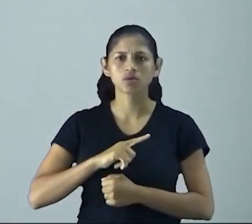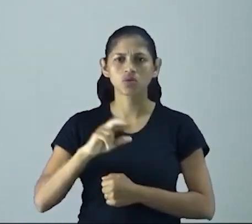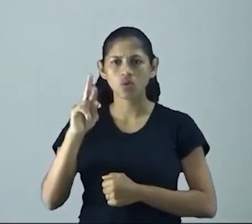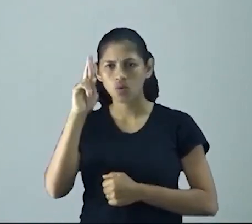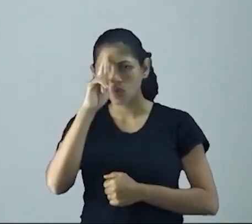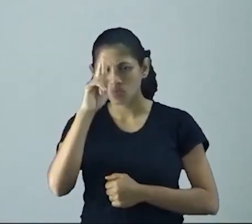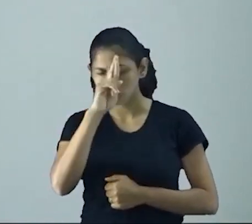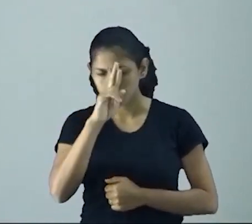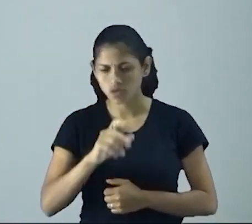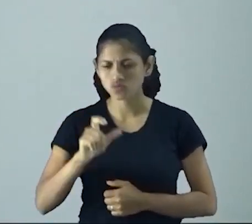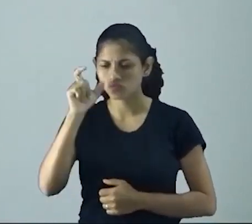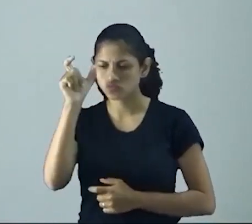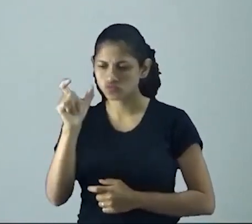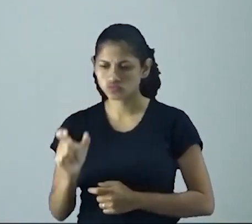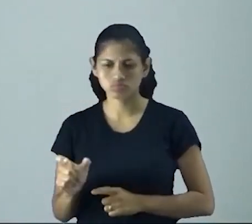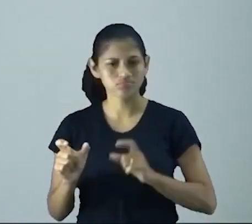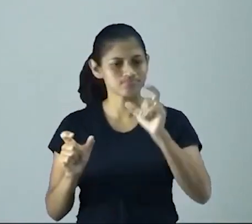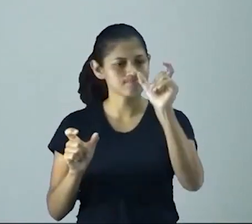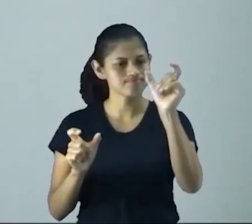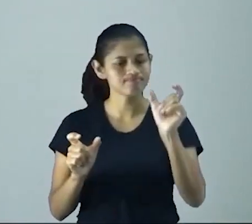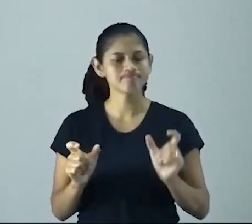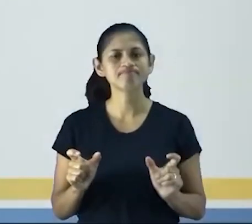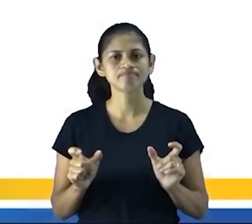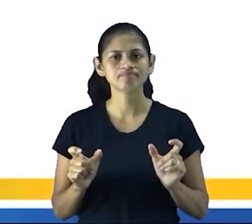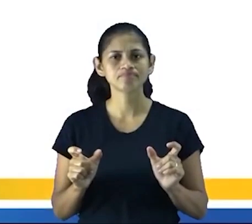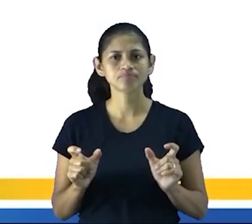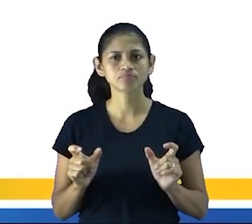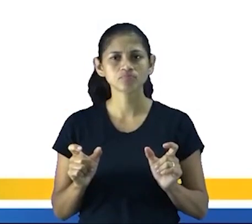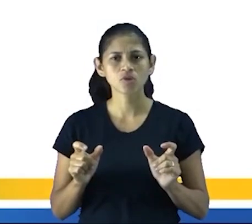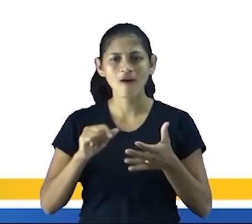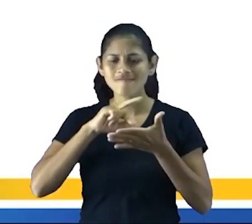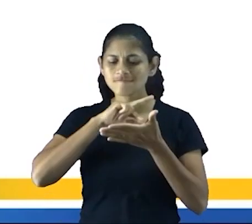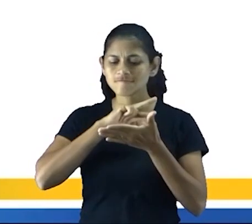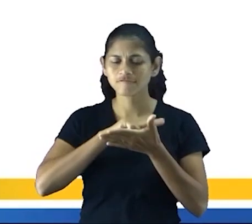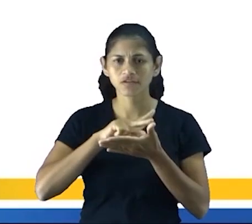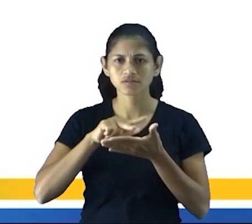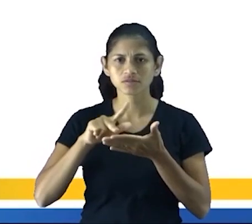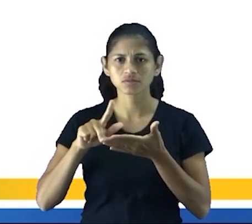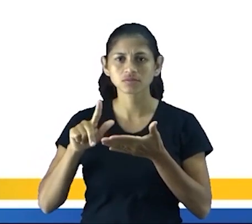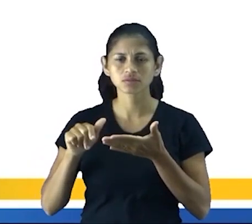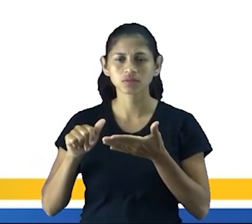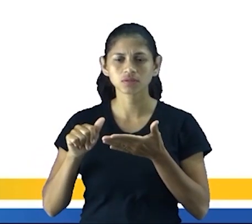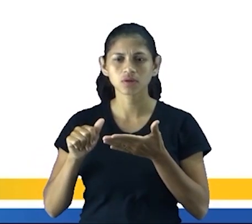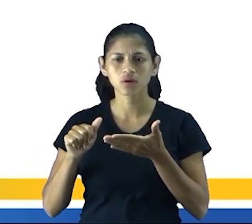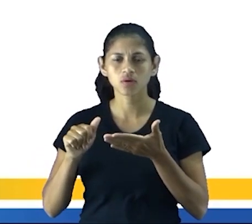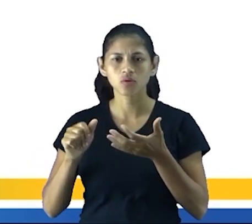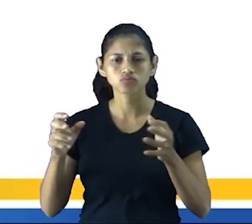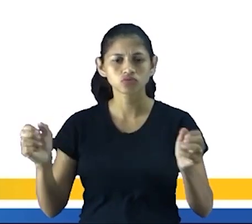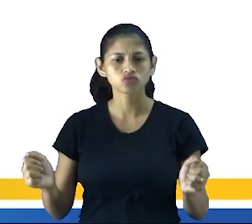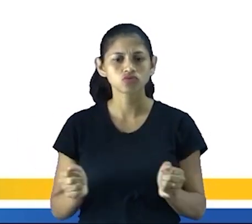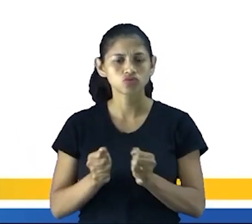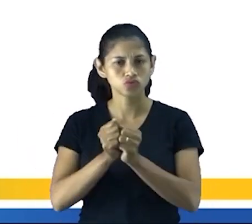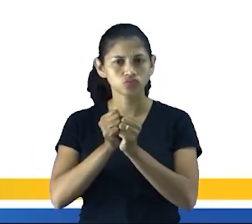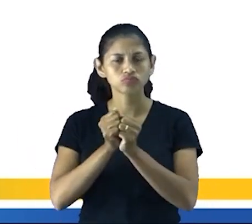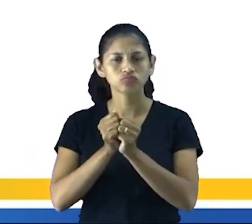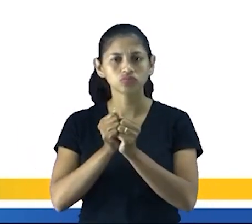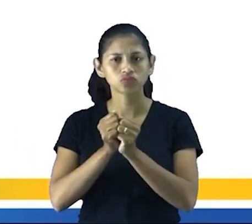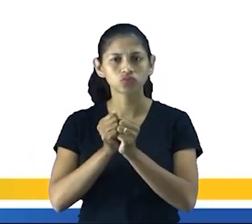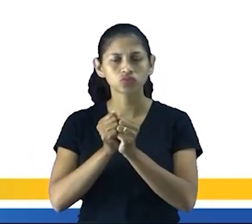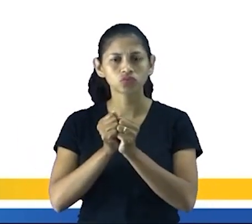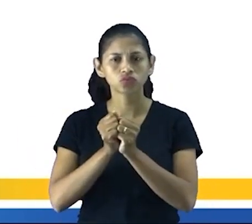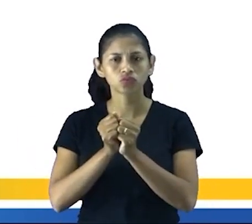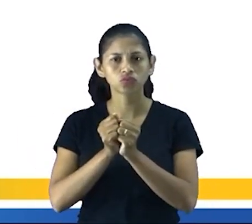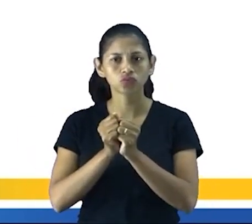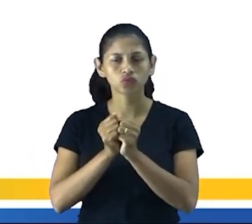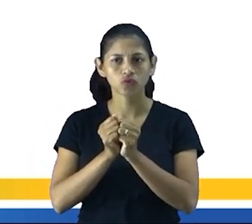os personagens, nós temos os elementos que vão compor uma narrativa, certo? Então, dentro